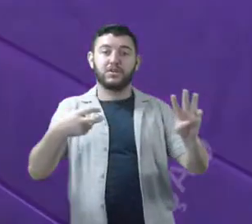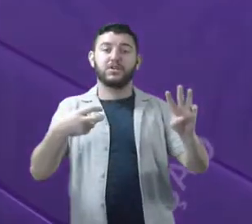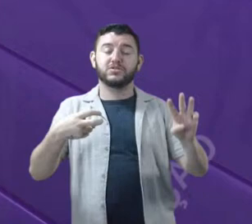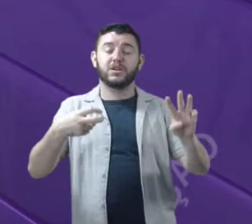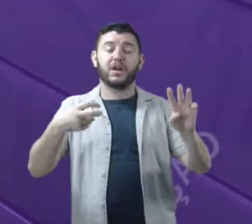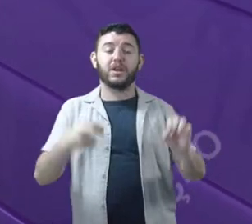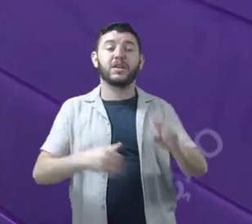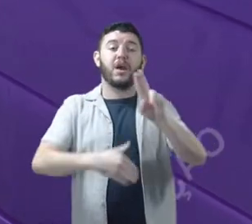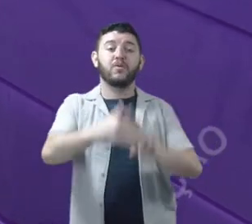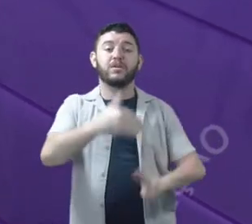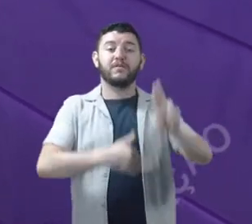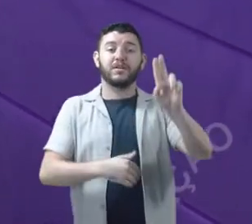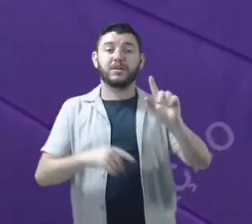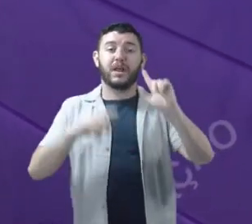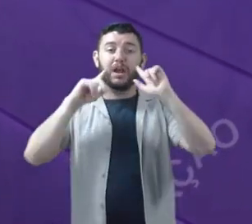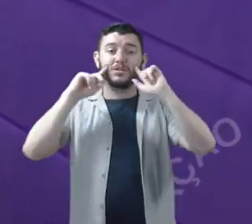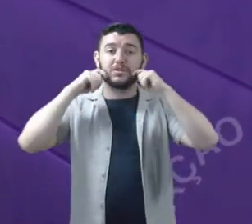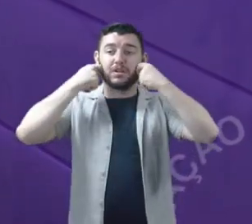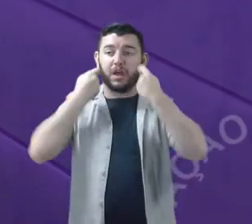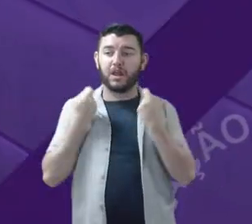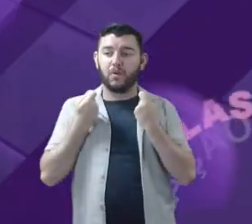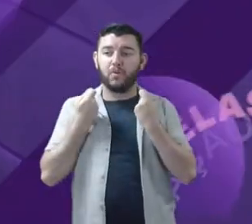Alagoas.